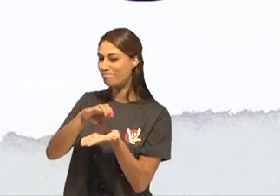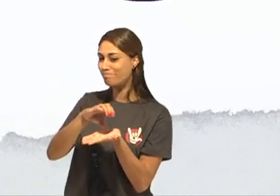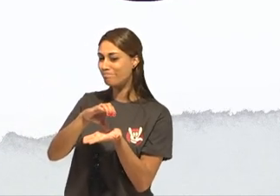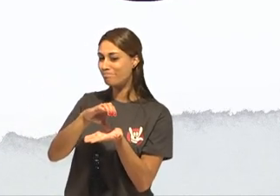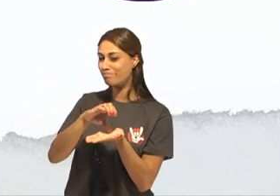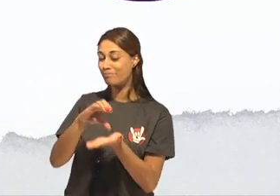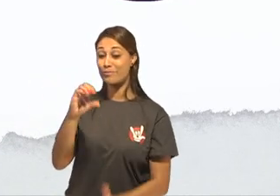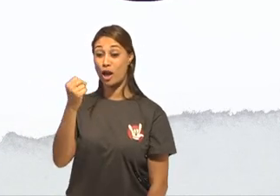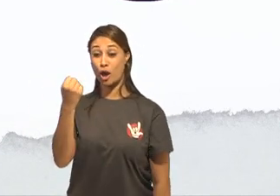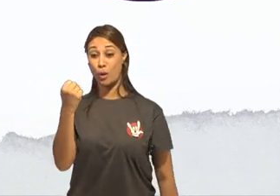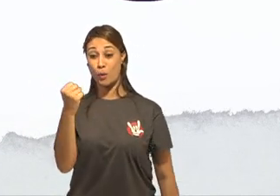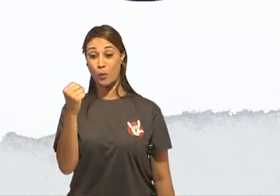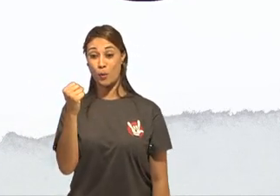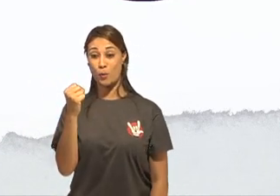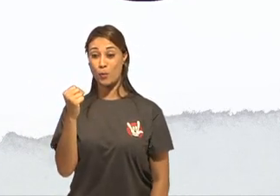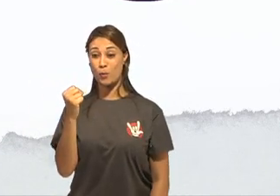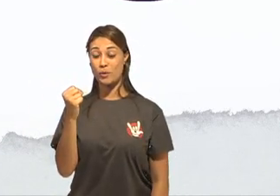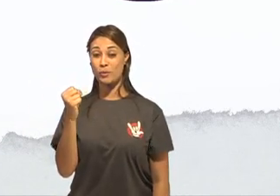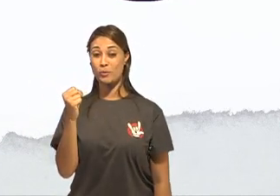8 segundos.